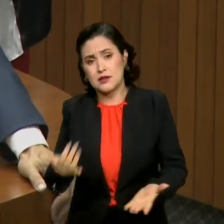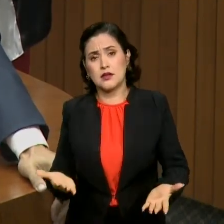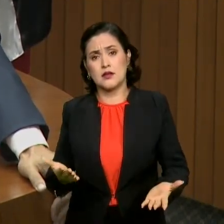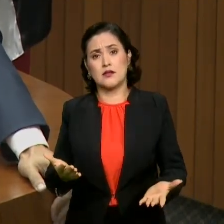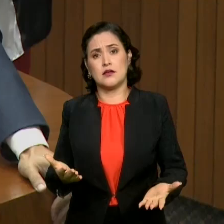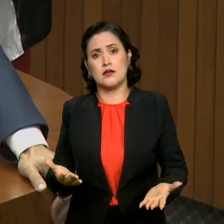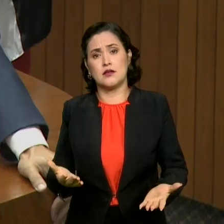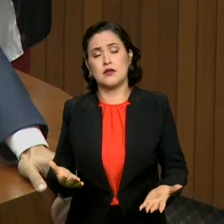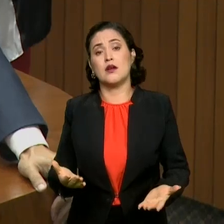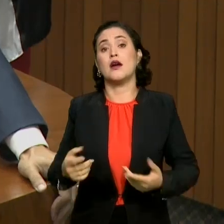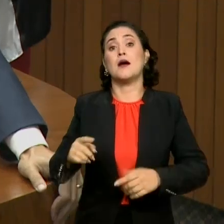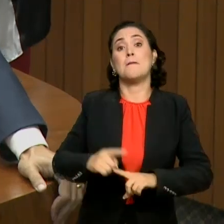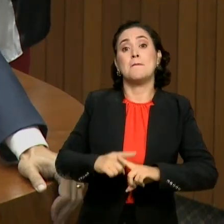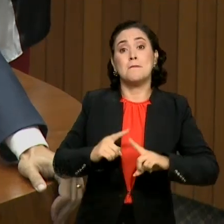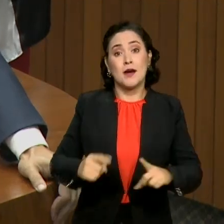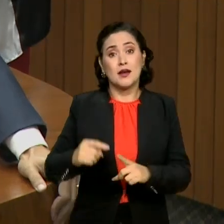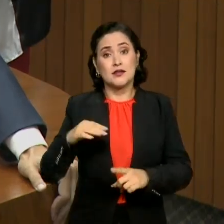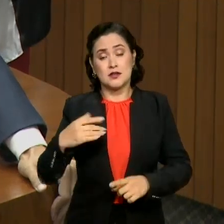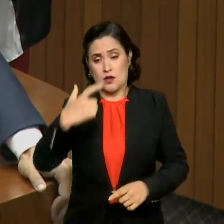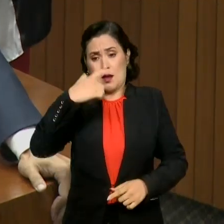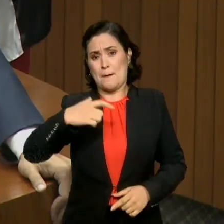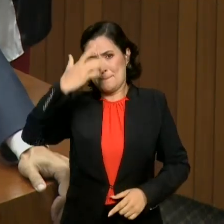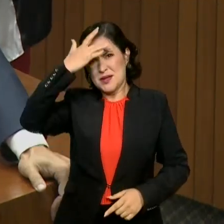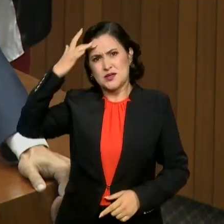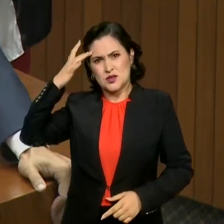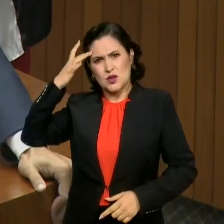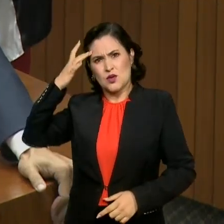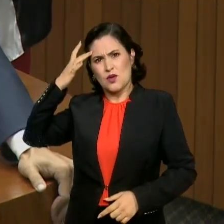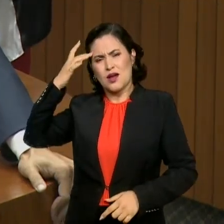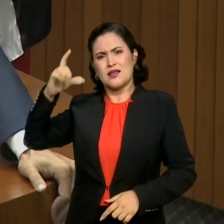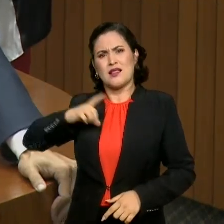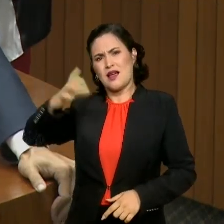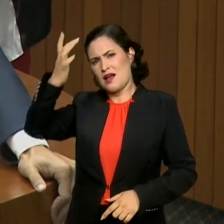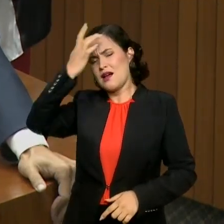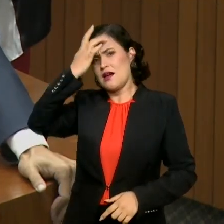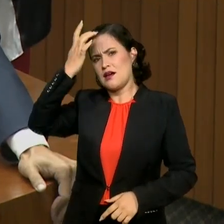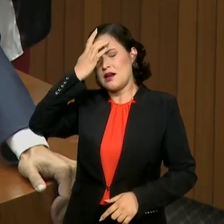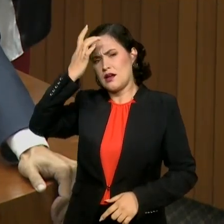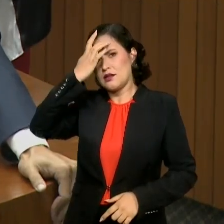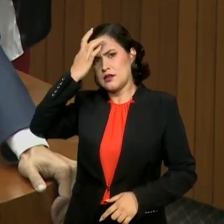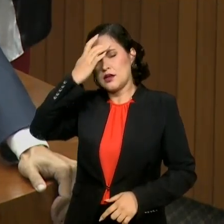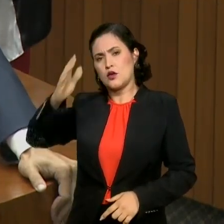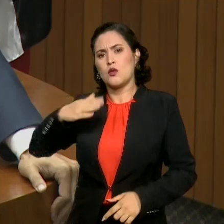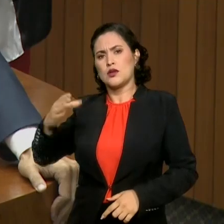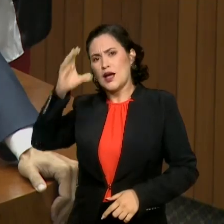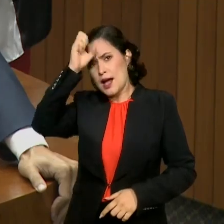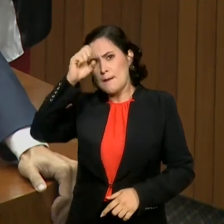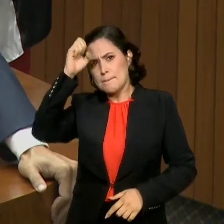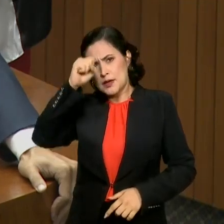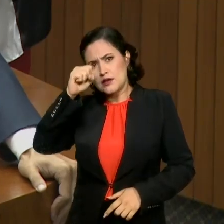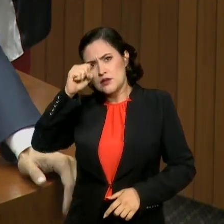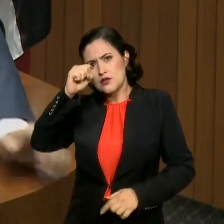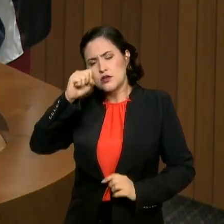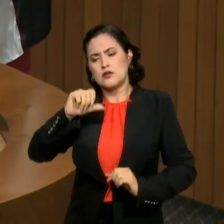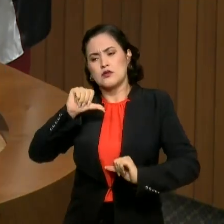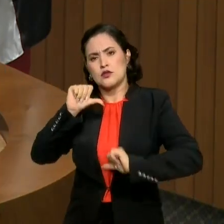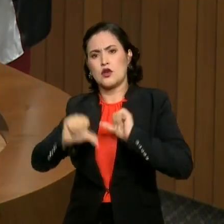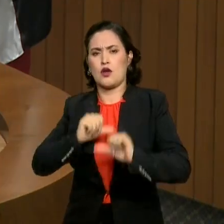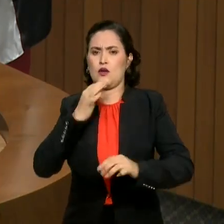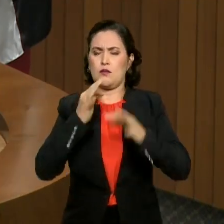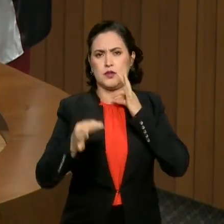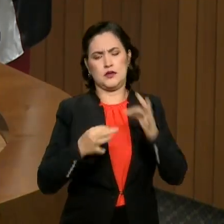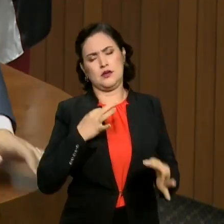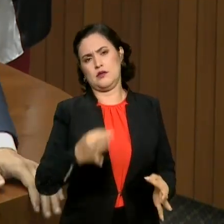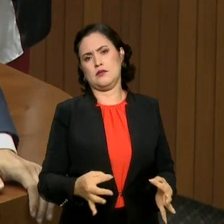rota diária na vida. E hoje, ó, eu estou tranquilo na direita, sabe por quê? Porque lá eu não me sinto obrigado